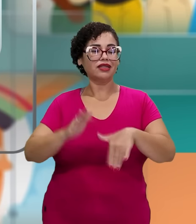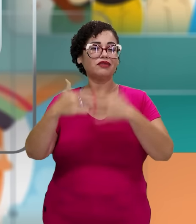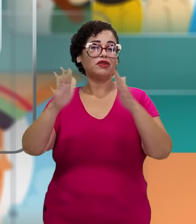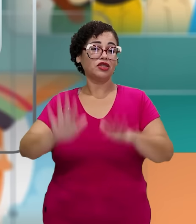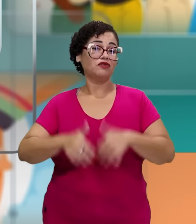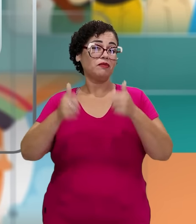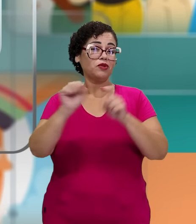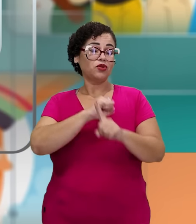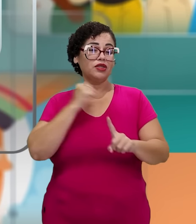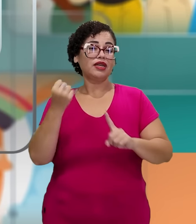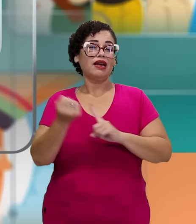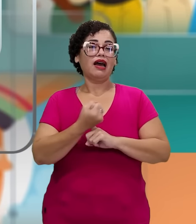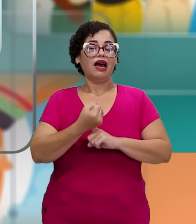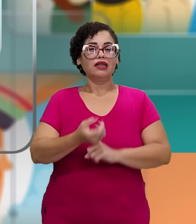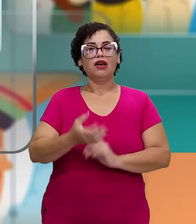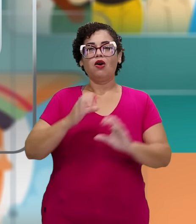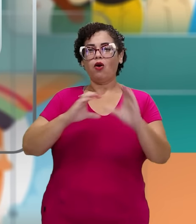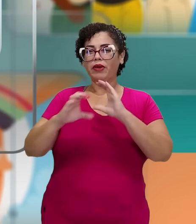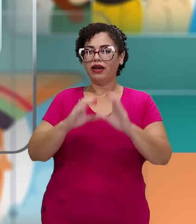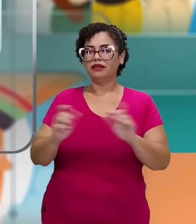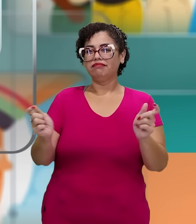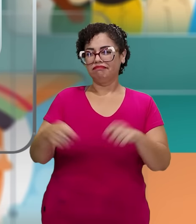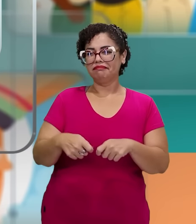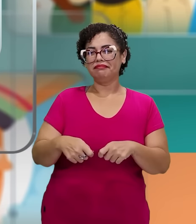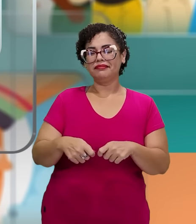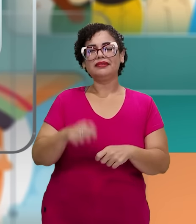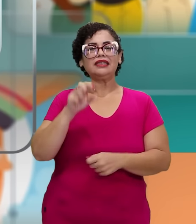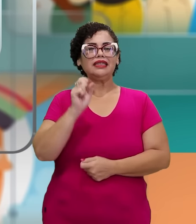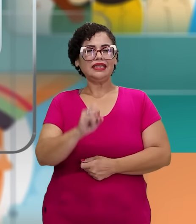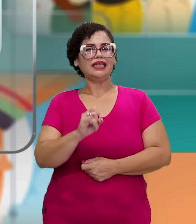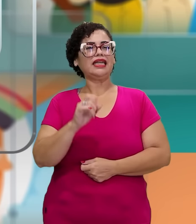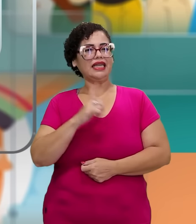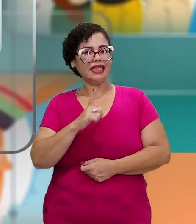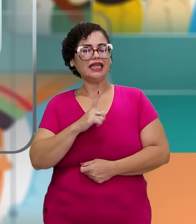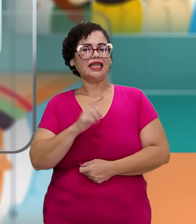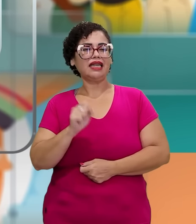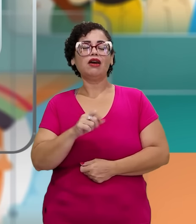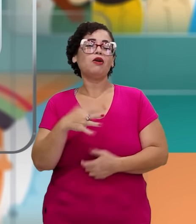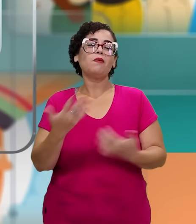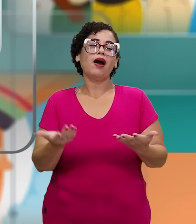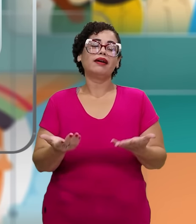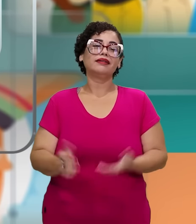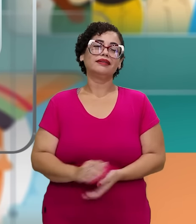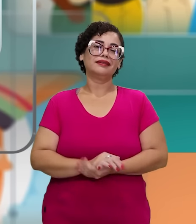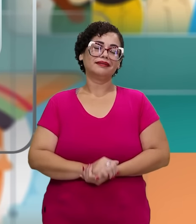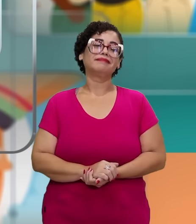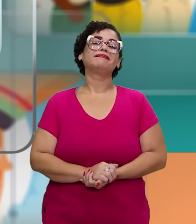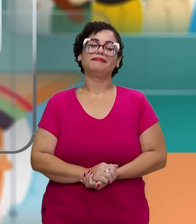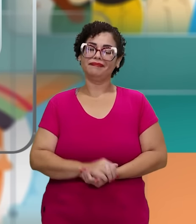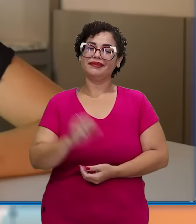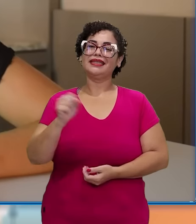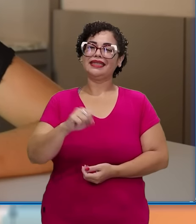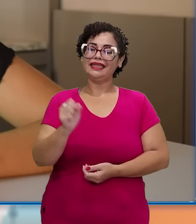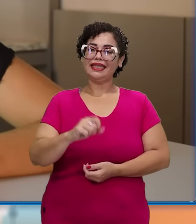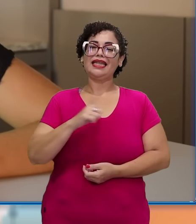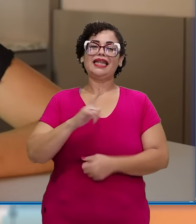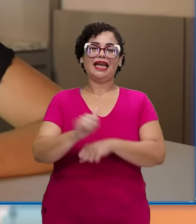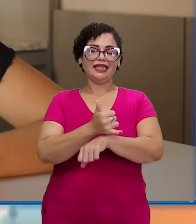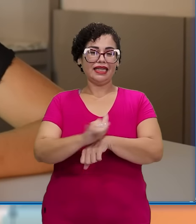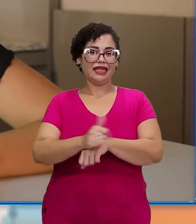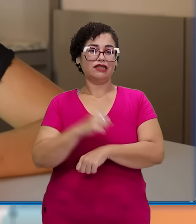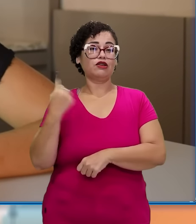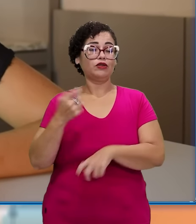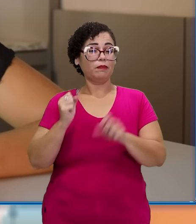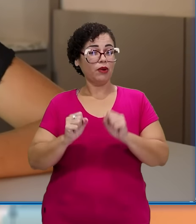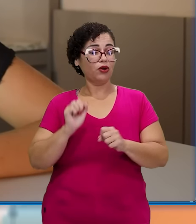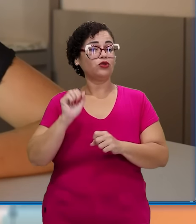desenvolvimento das habilidades sociais e da comunicação Em caso positivo Cite algumas existem sim